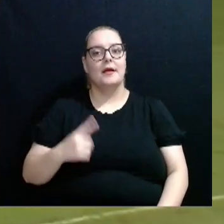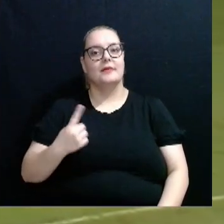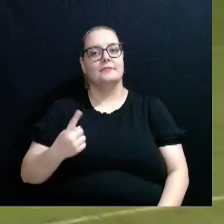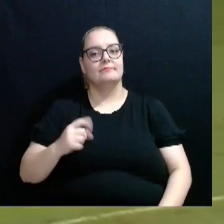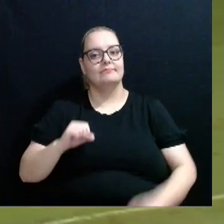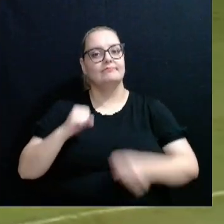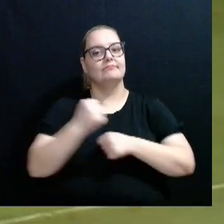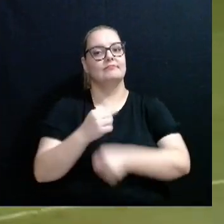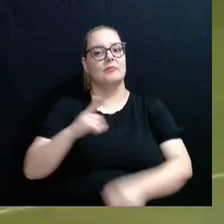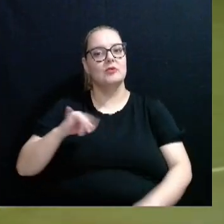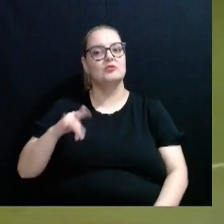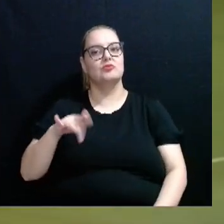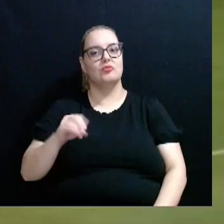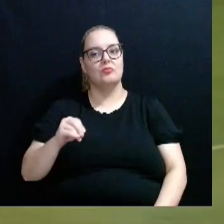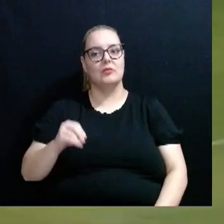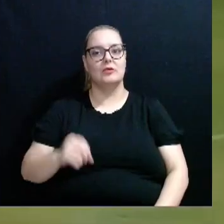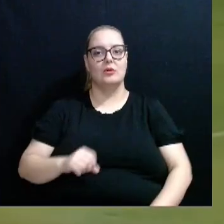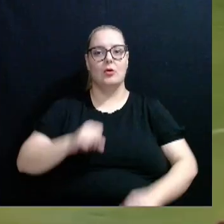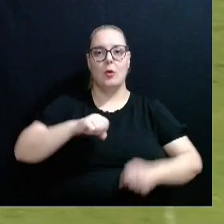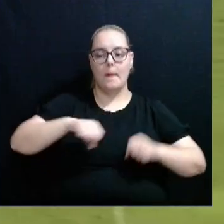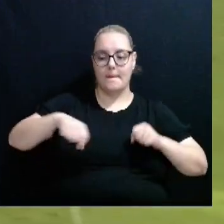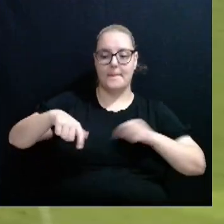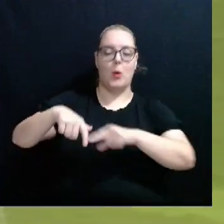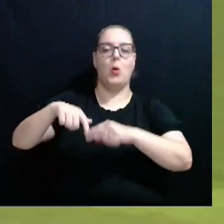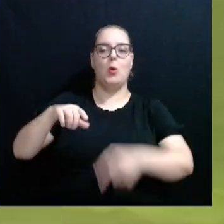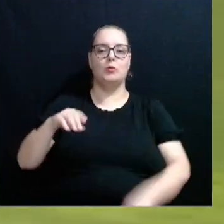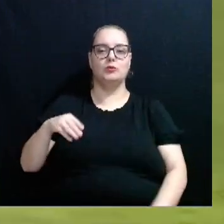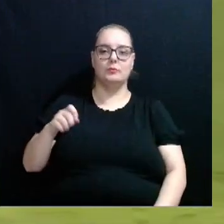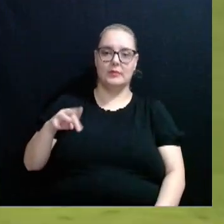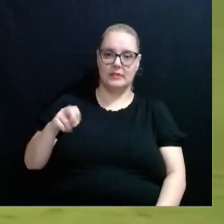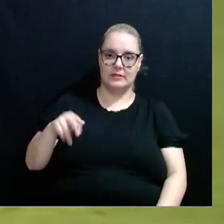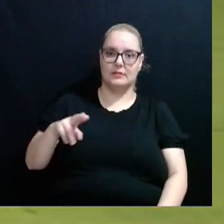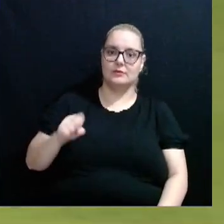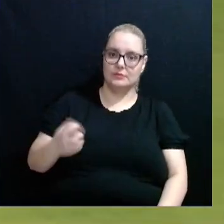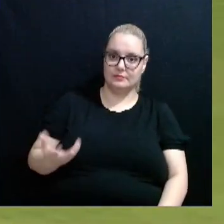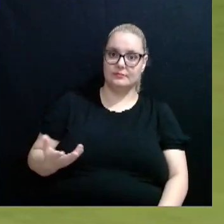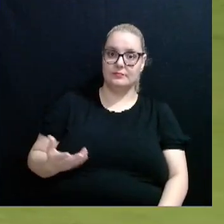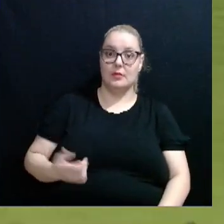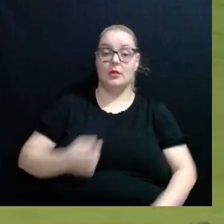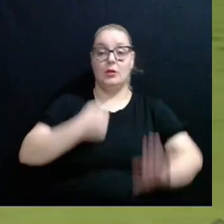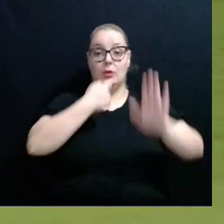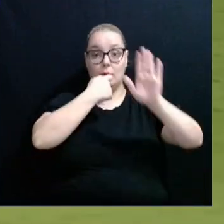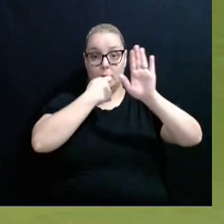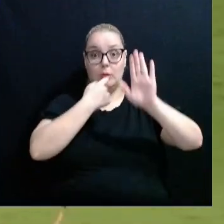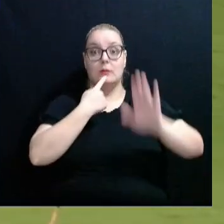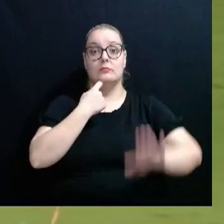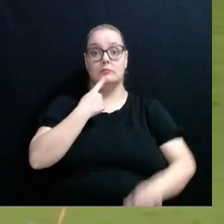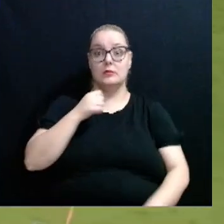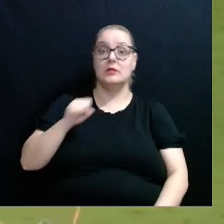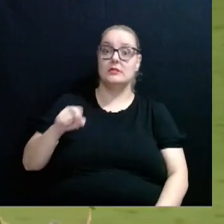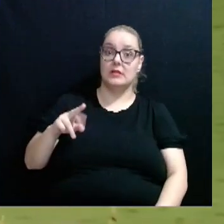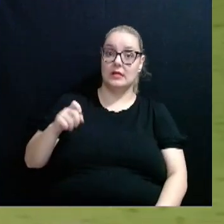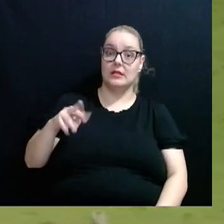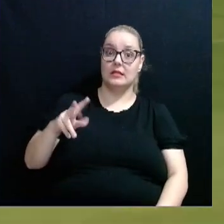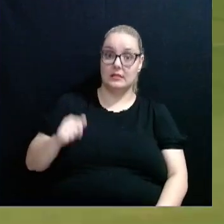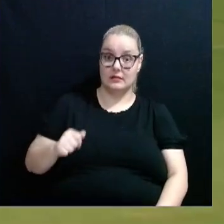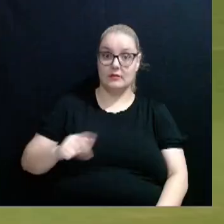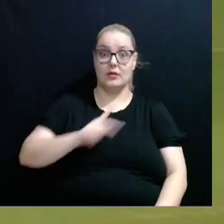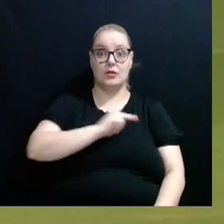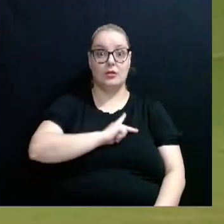na bomba do Matheus Ribeiro. Cartão vermelho para Saraiva e a Ponte Preta com 1 a